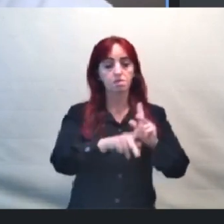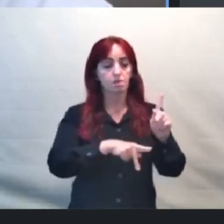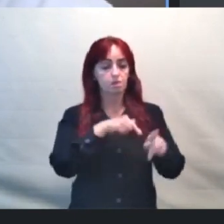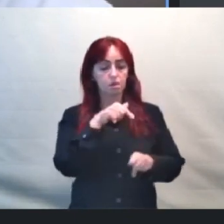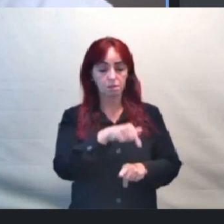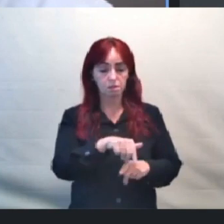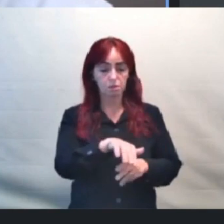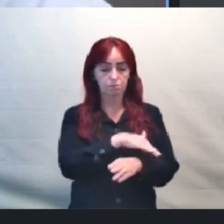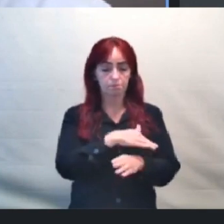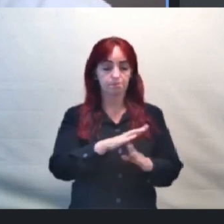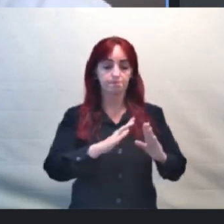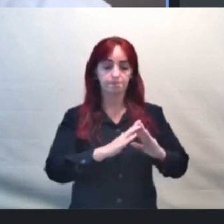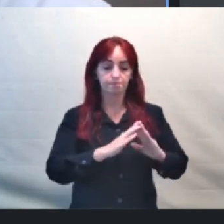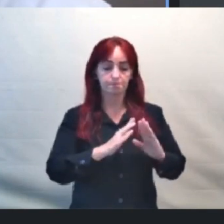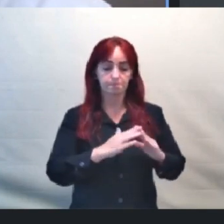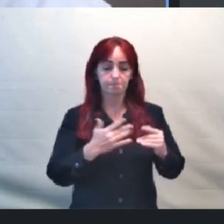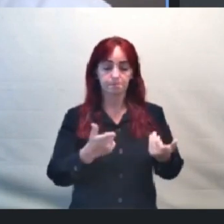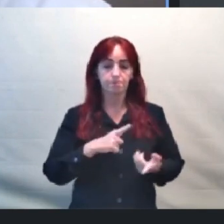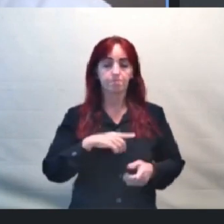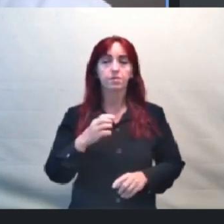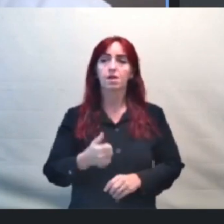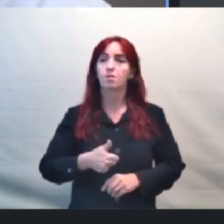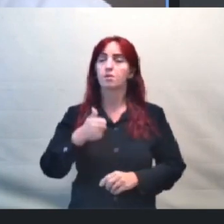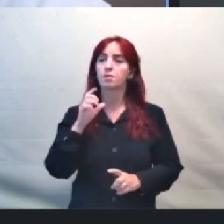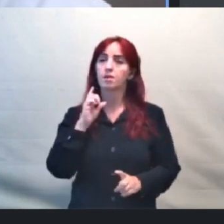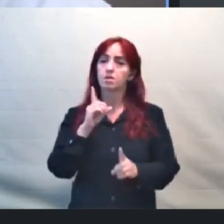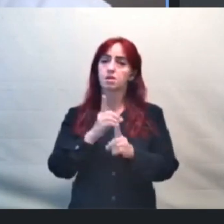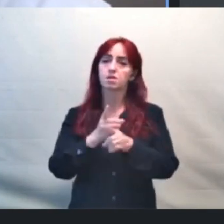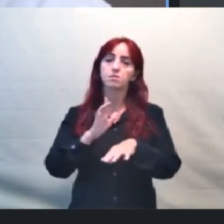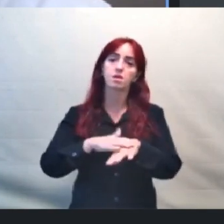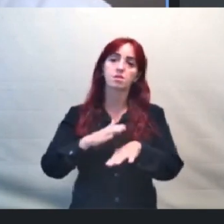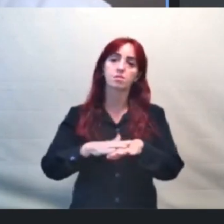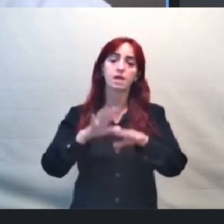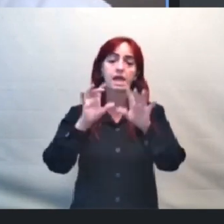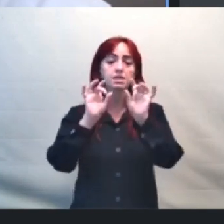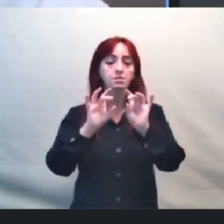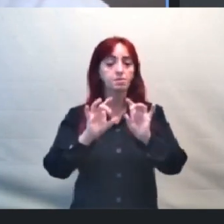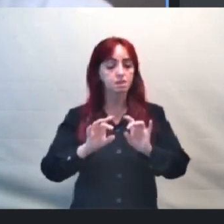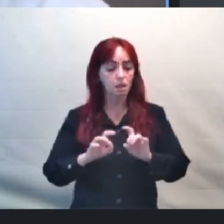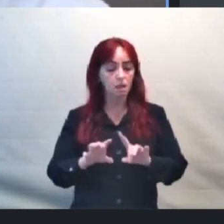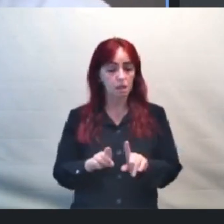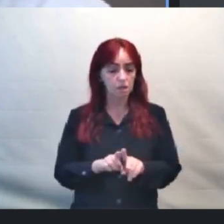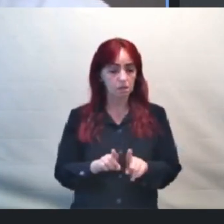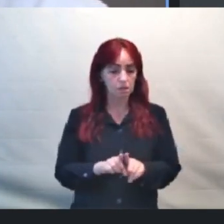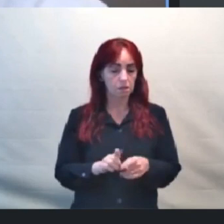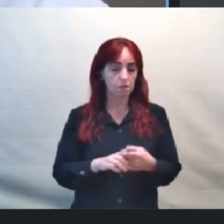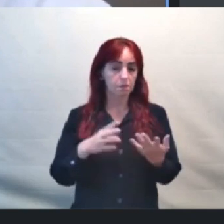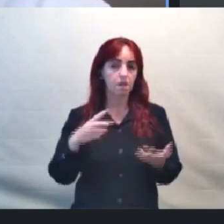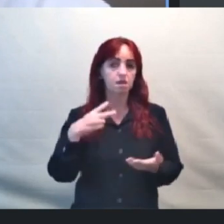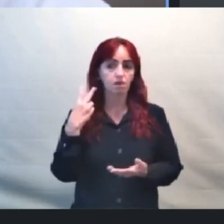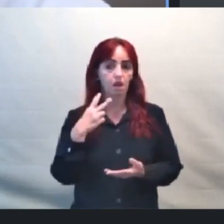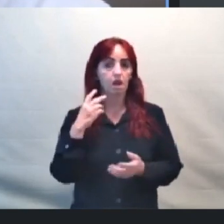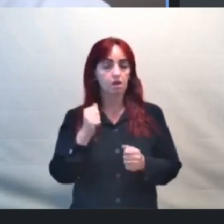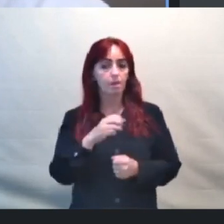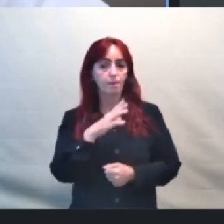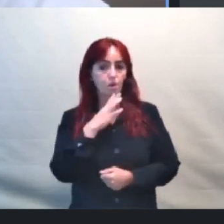temos um primeiro atendimento mais especializado que é feito, né, e os vereadores tiveram a oportunidade de conhecer esse